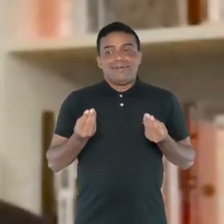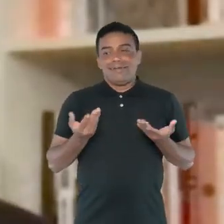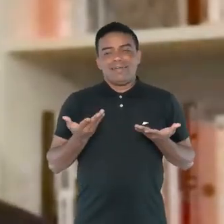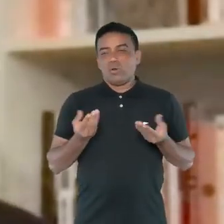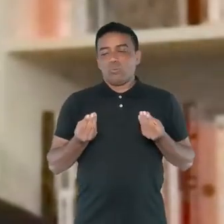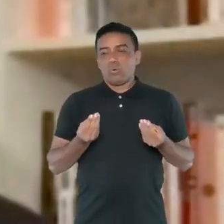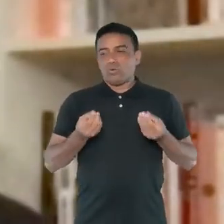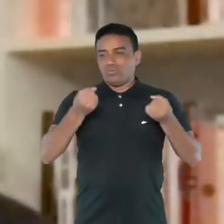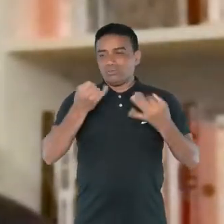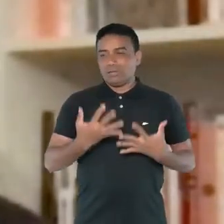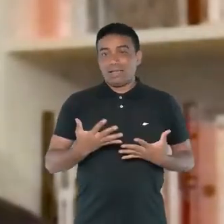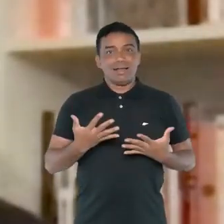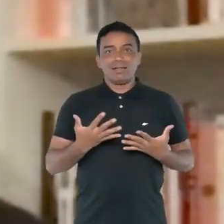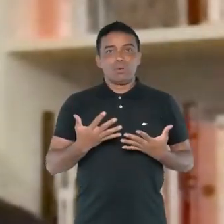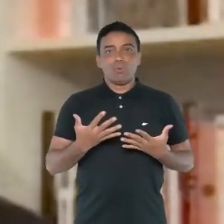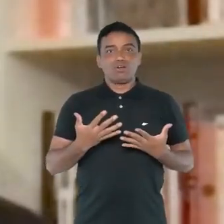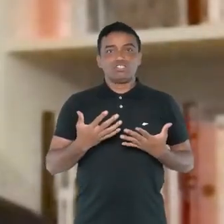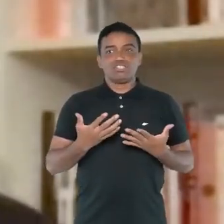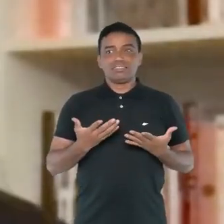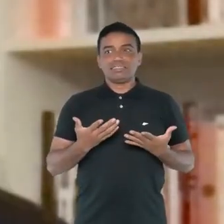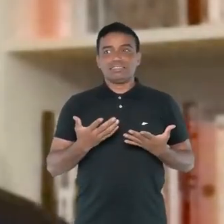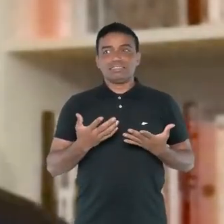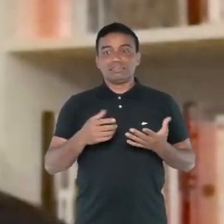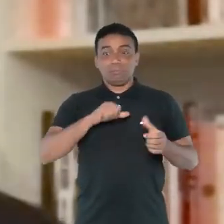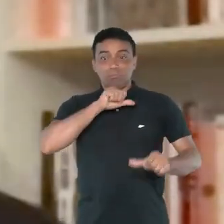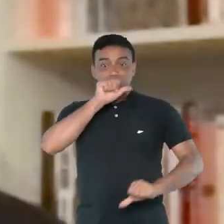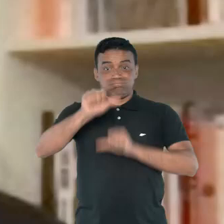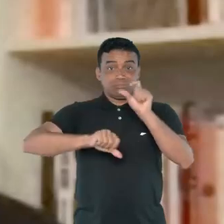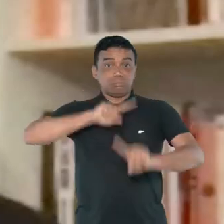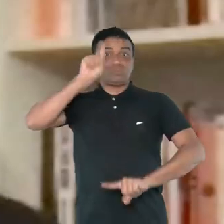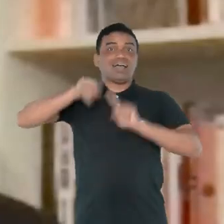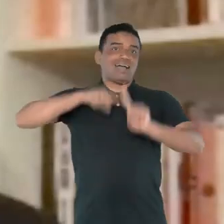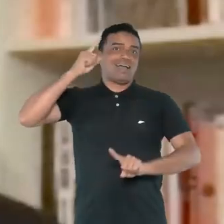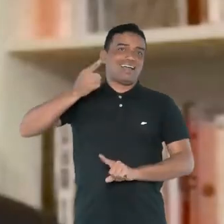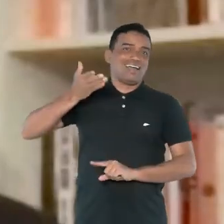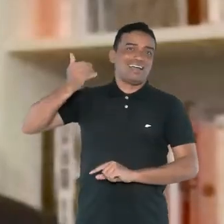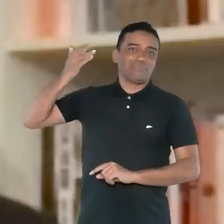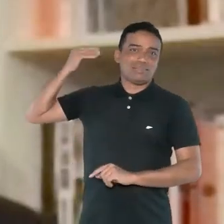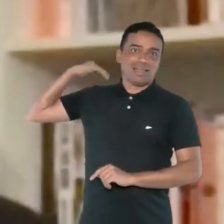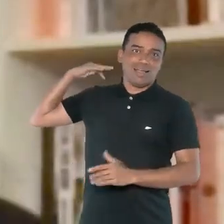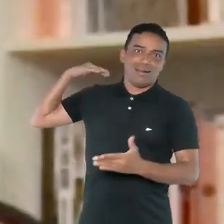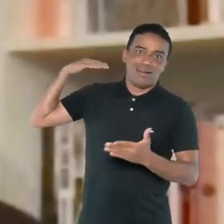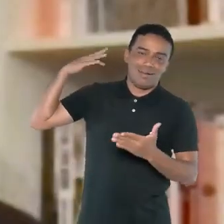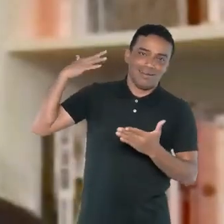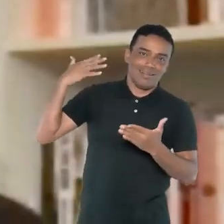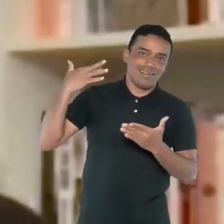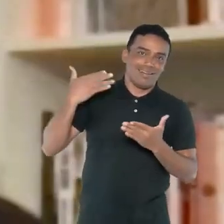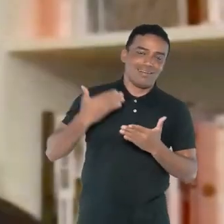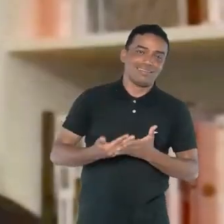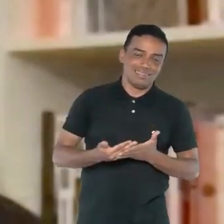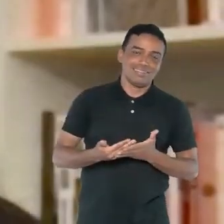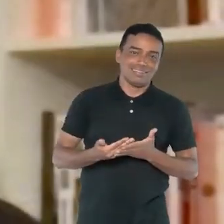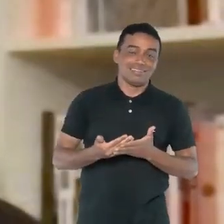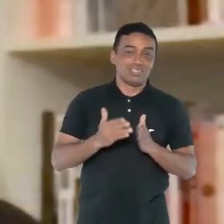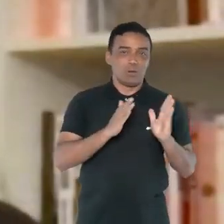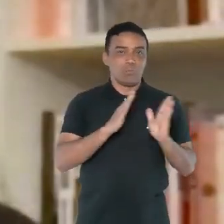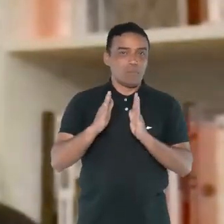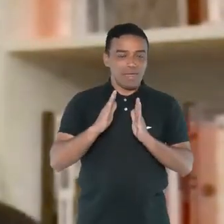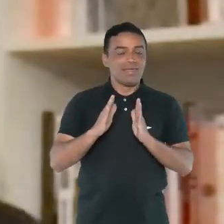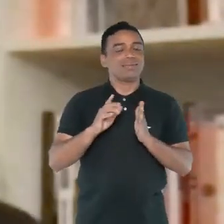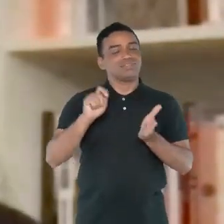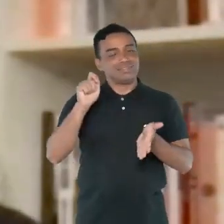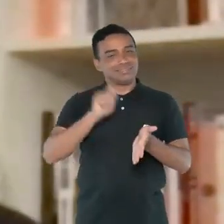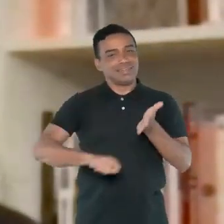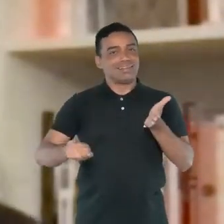como é que é dizer, desvirtuar aquilo que foi o momento da